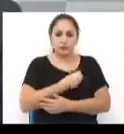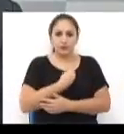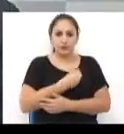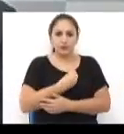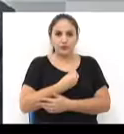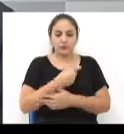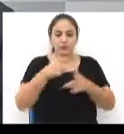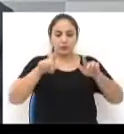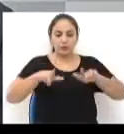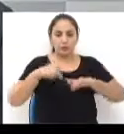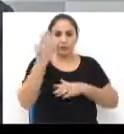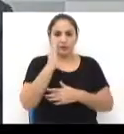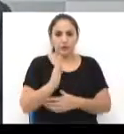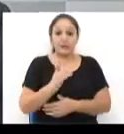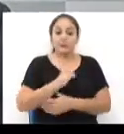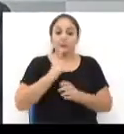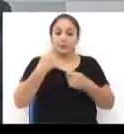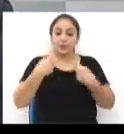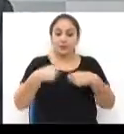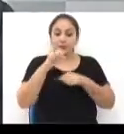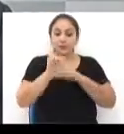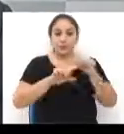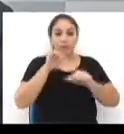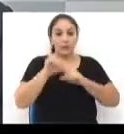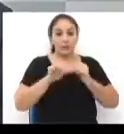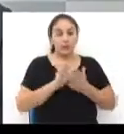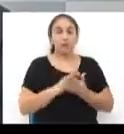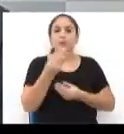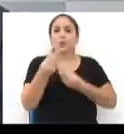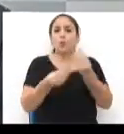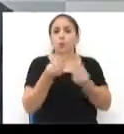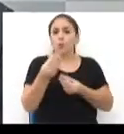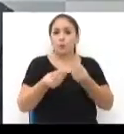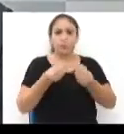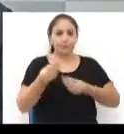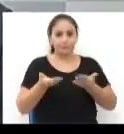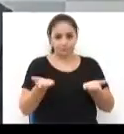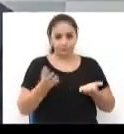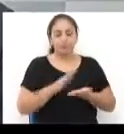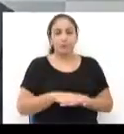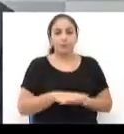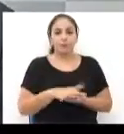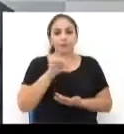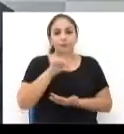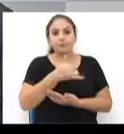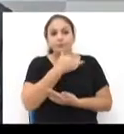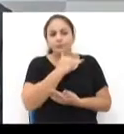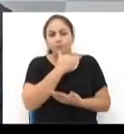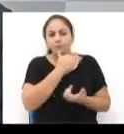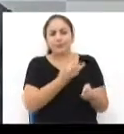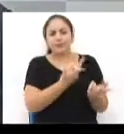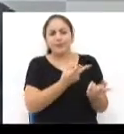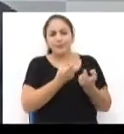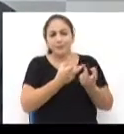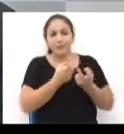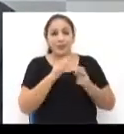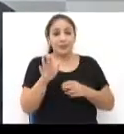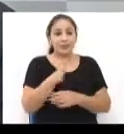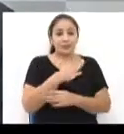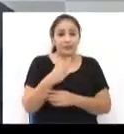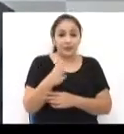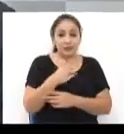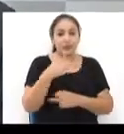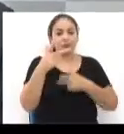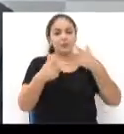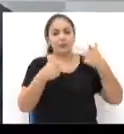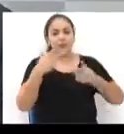há aí, é claro, uma necessidade de reformá-las. A questão é como reformá-las. É até muito triste perceber que muitas vezes os discursos para a